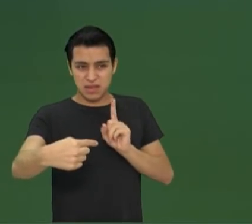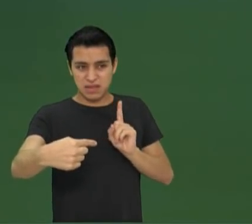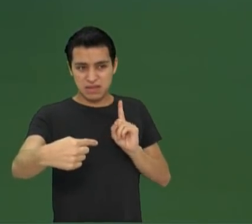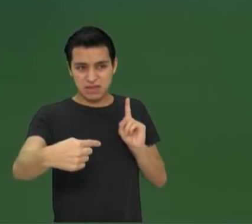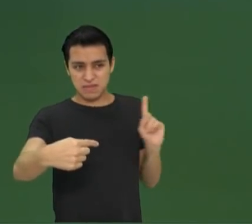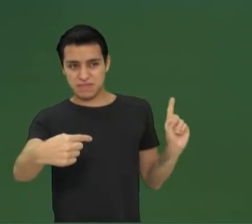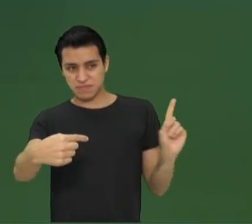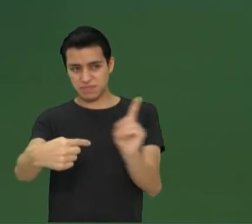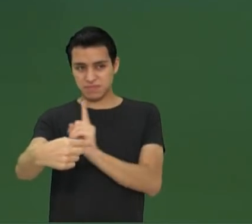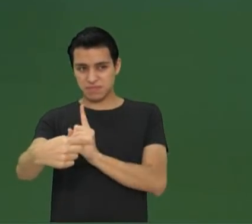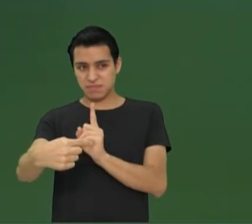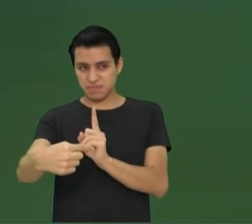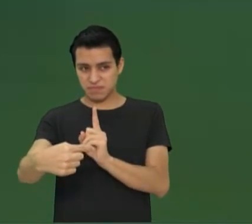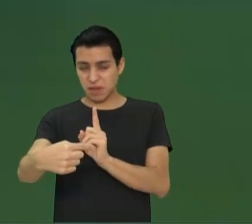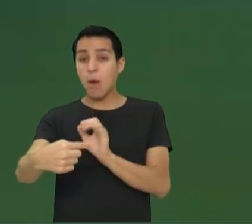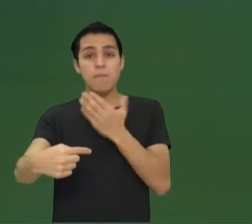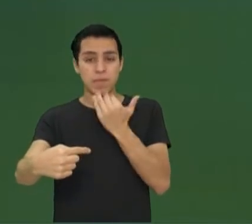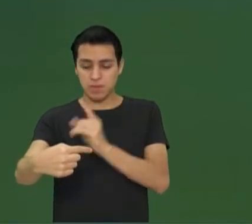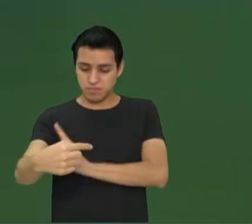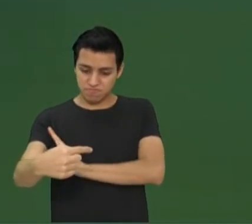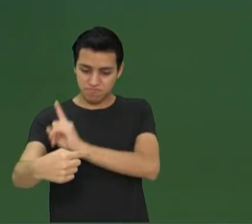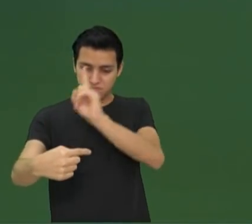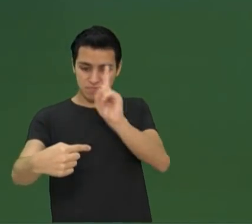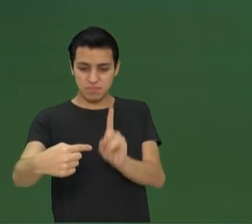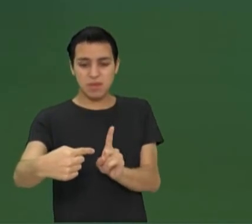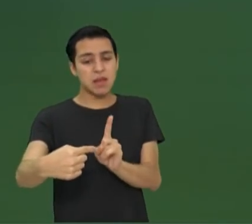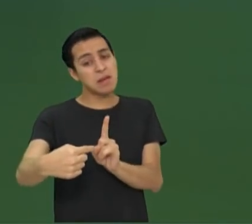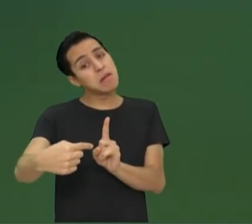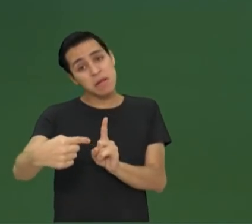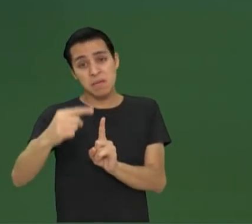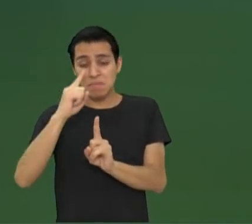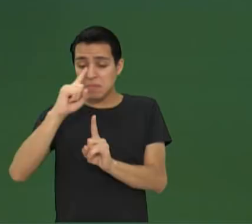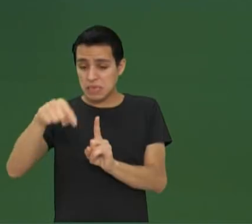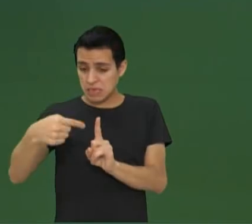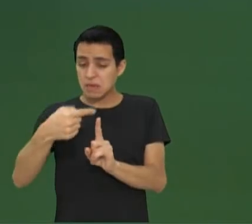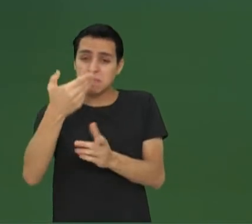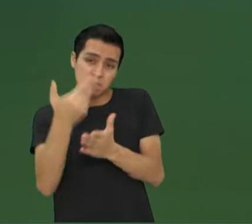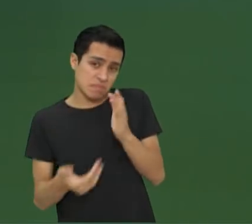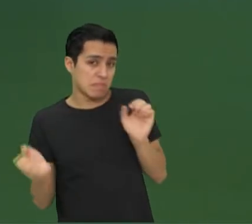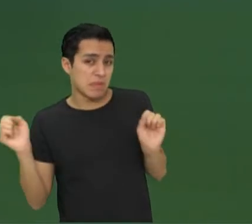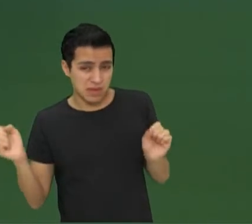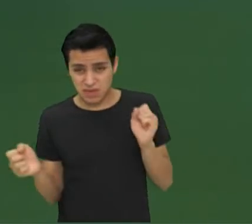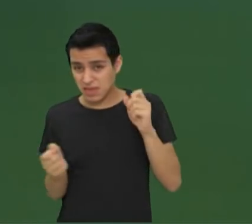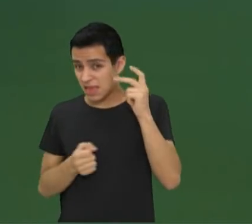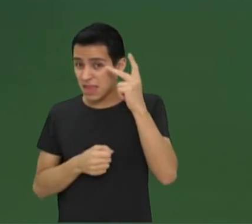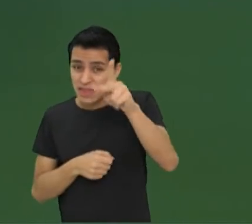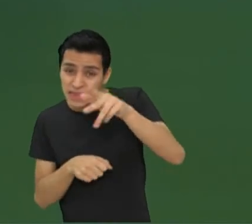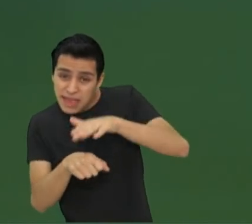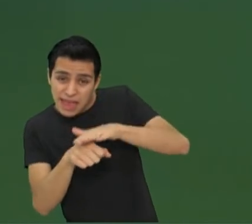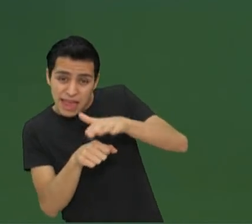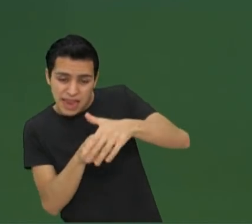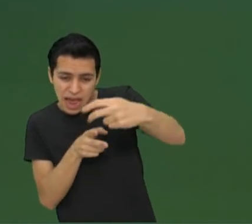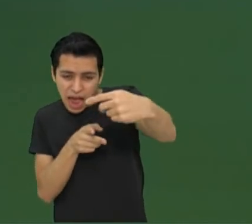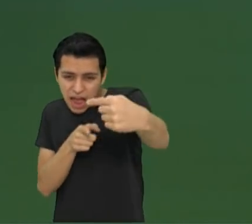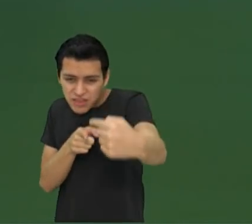você protegeu o seu rei, mas deixou sua dama exposta. Vai do seu adversário e vai na somatória das peças, se ele tem mais ou